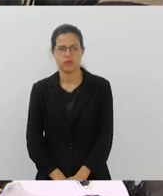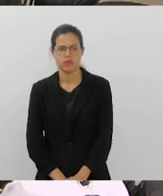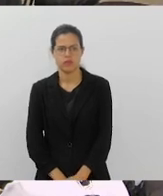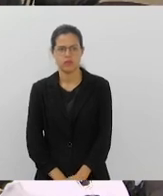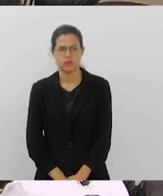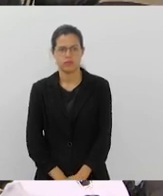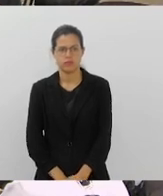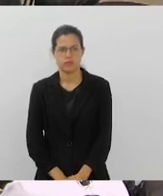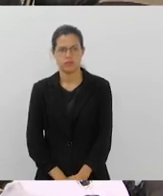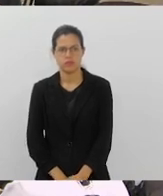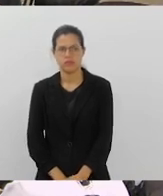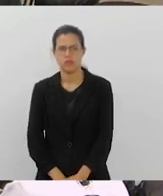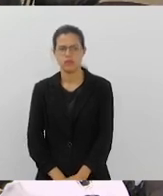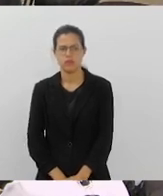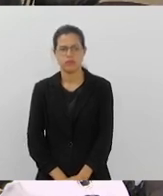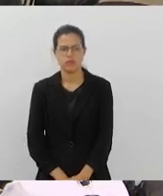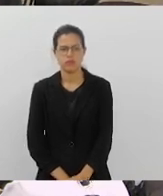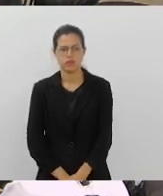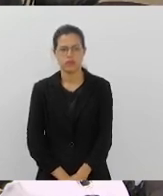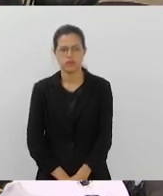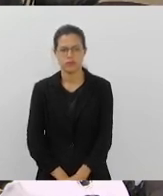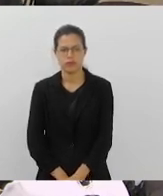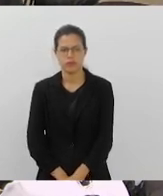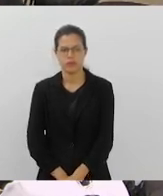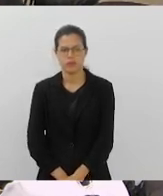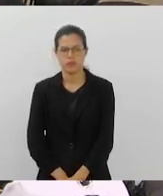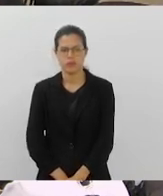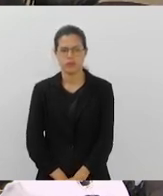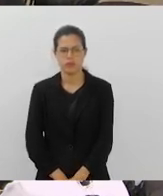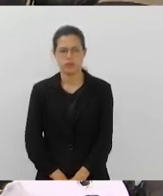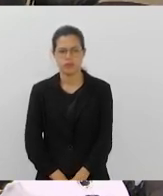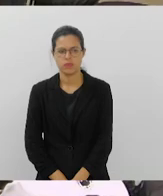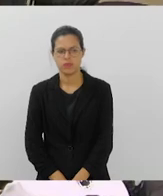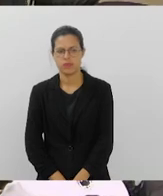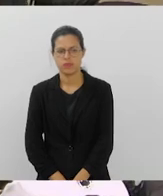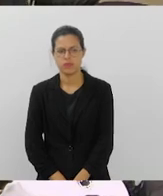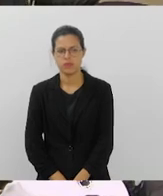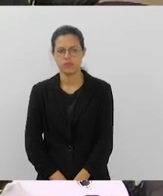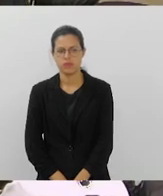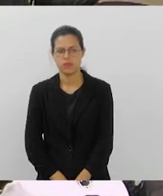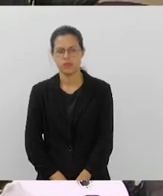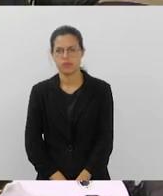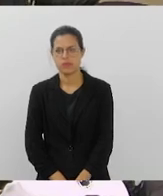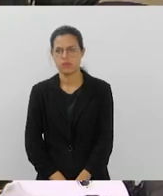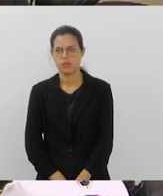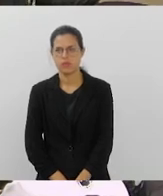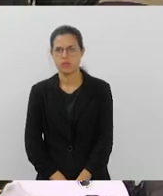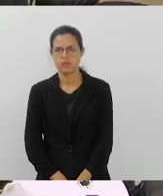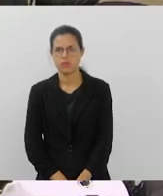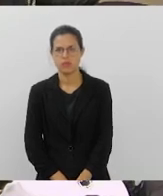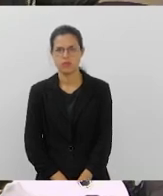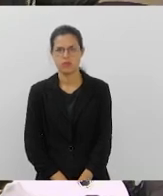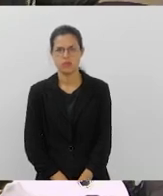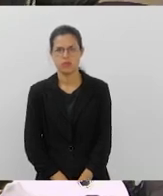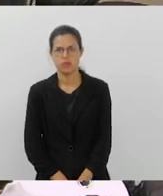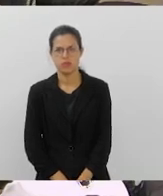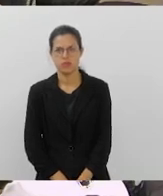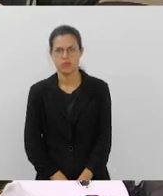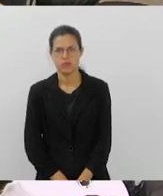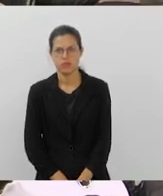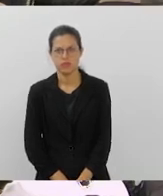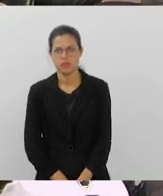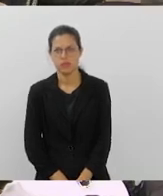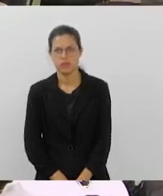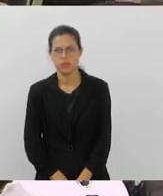Porra, né? Tem estrada, né, coronel? Tem estrada. Tem um caminho para andar ainda.